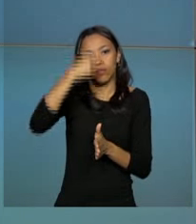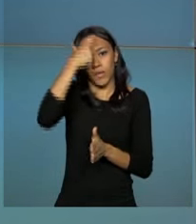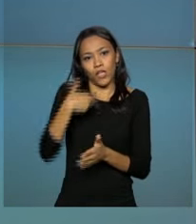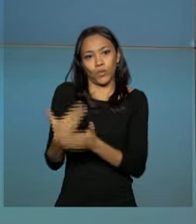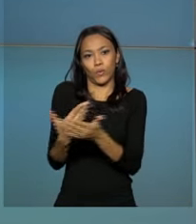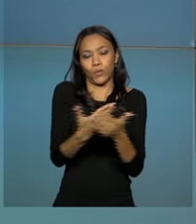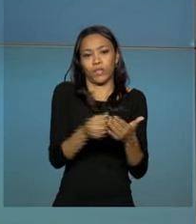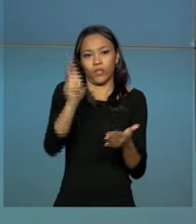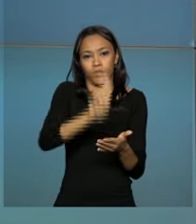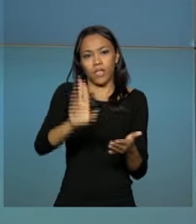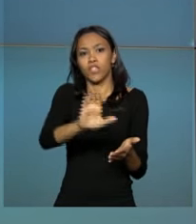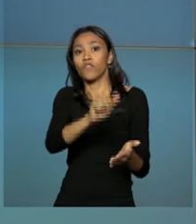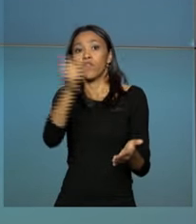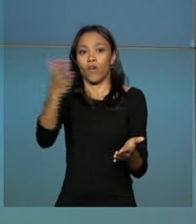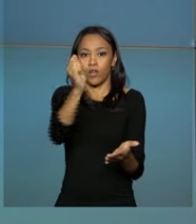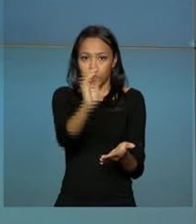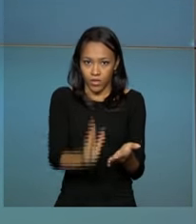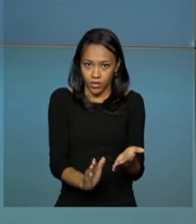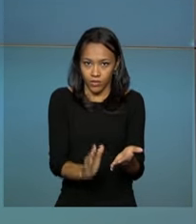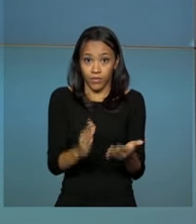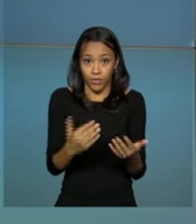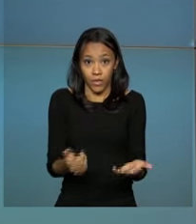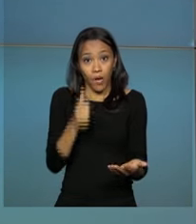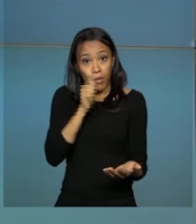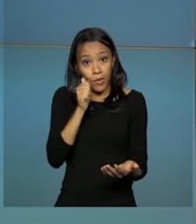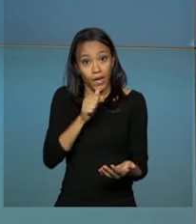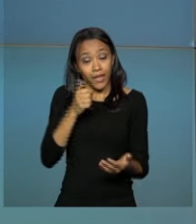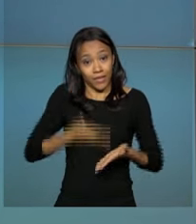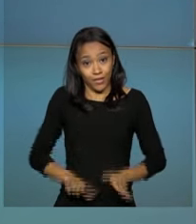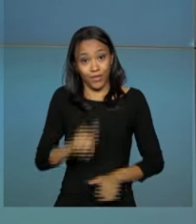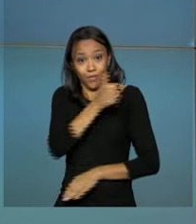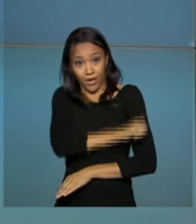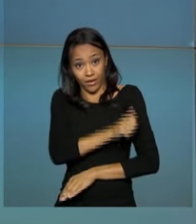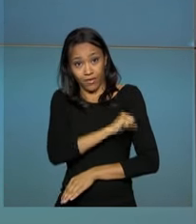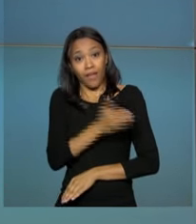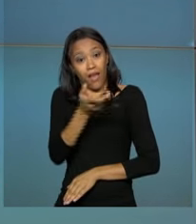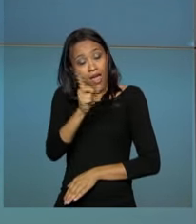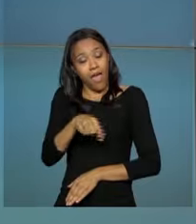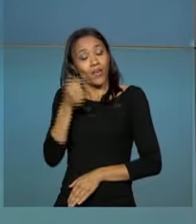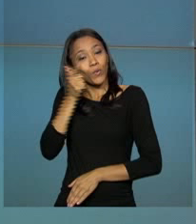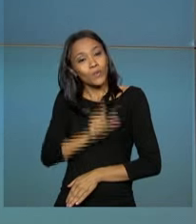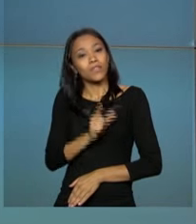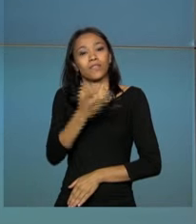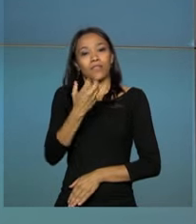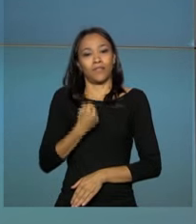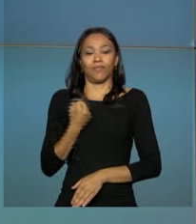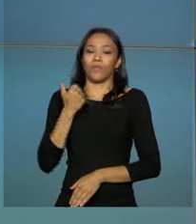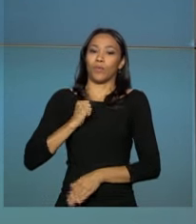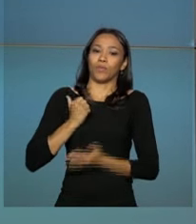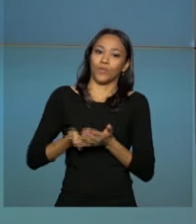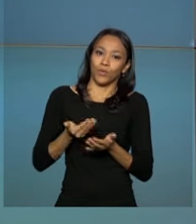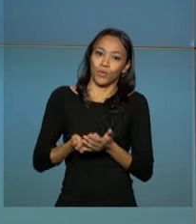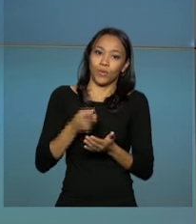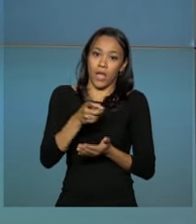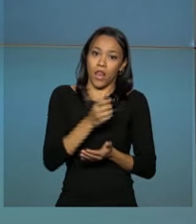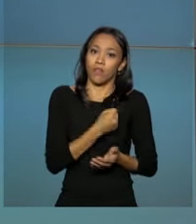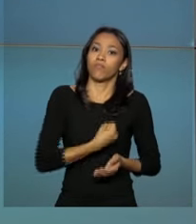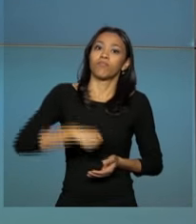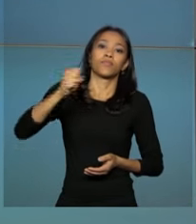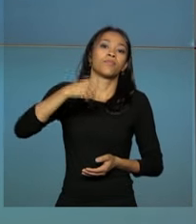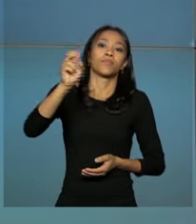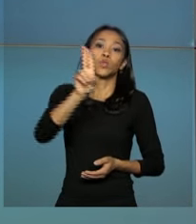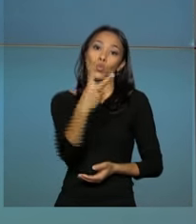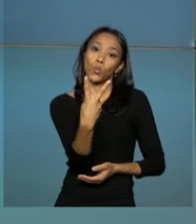universitários brasileiros em outros países. A carioca Tainá Mota foi uma das beneficiadas pelo programa. Ela estudou em